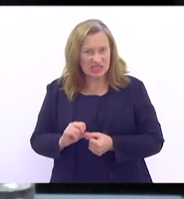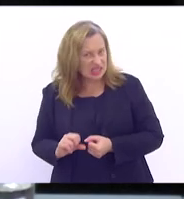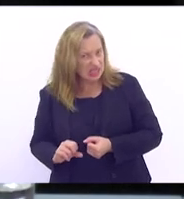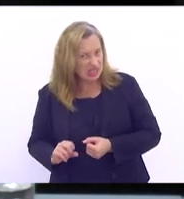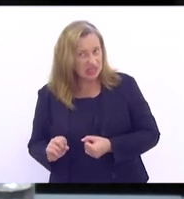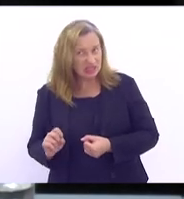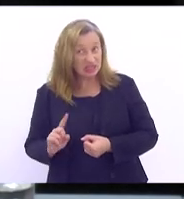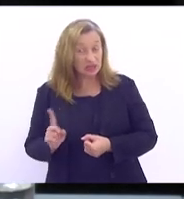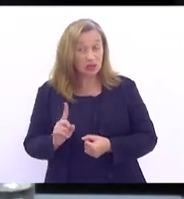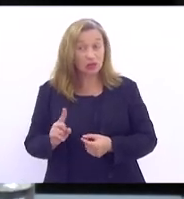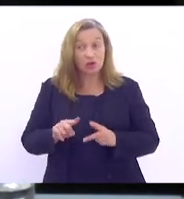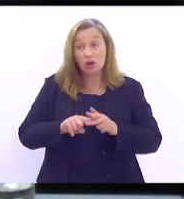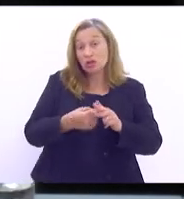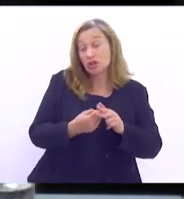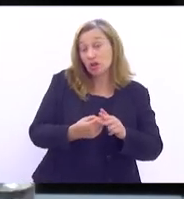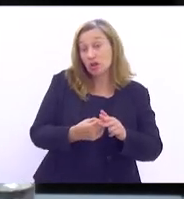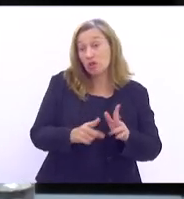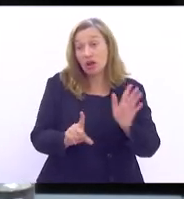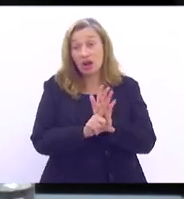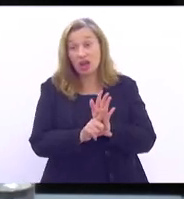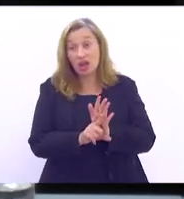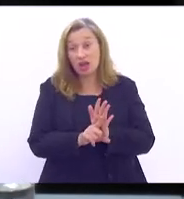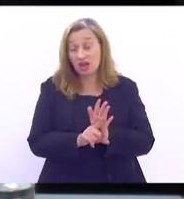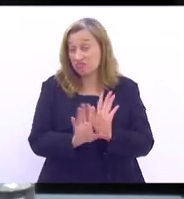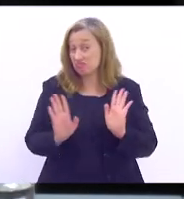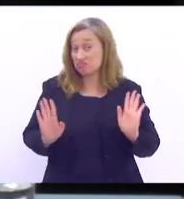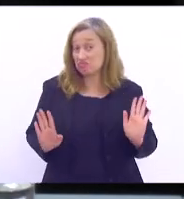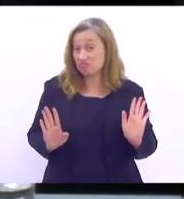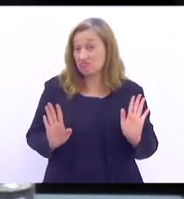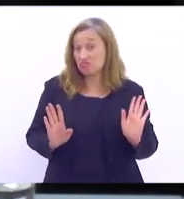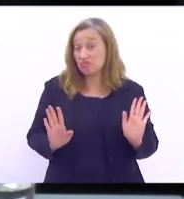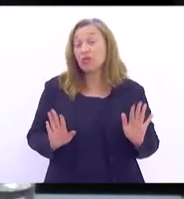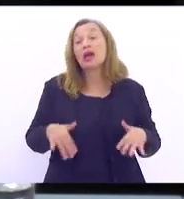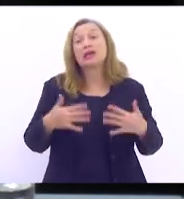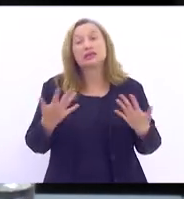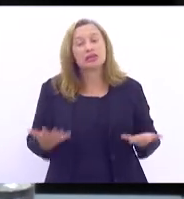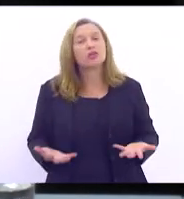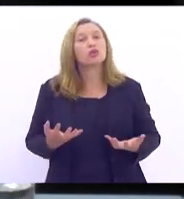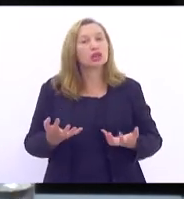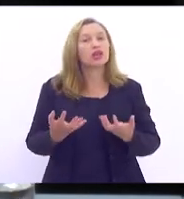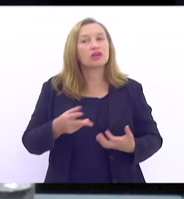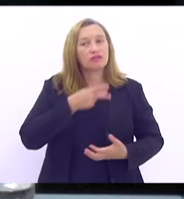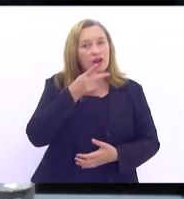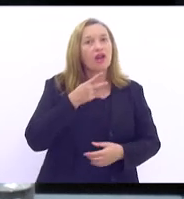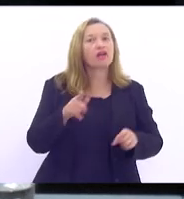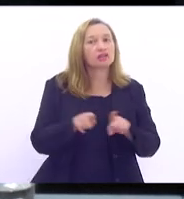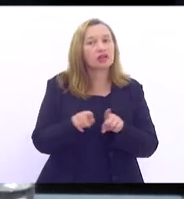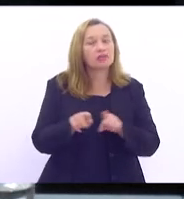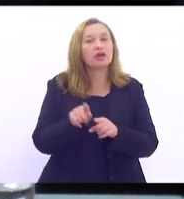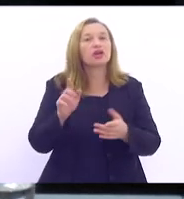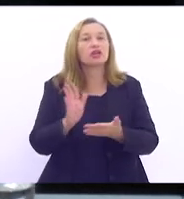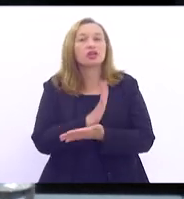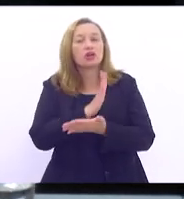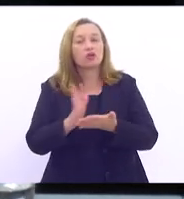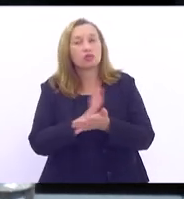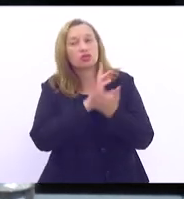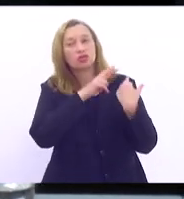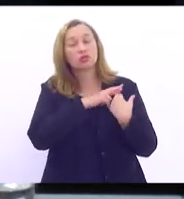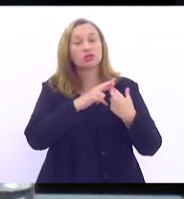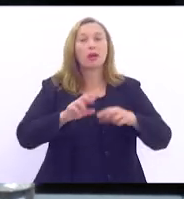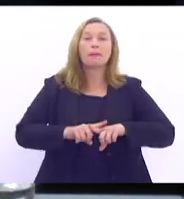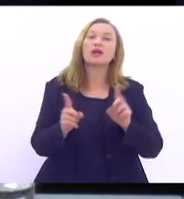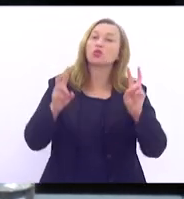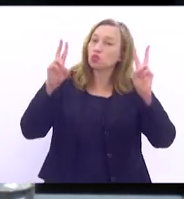parlamento alterou a Constituição, não é ele que vai fazê-lo. Então, eu só queria ponderar também essa questão. Mas o